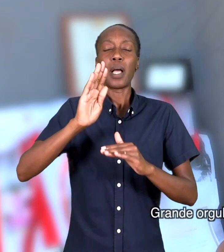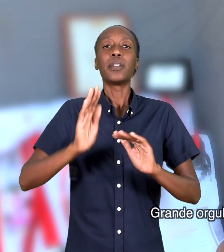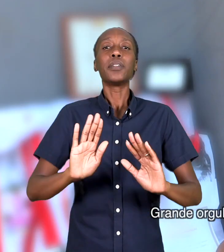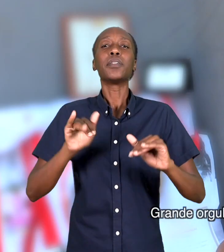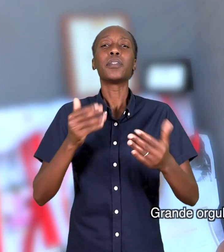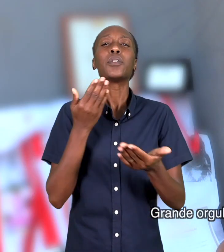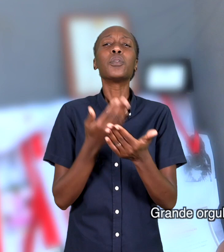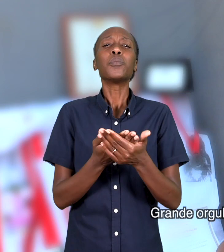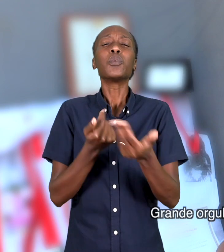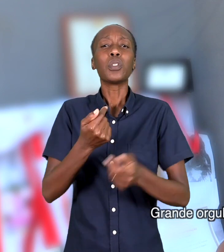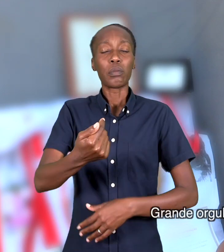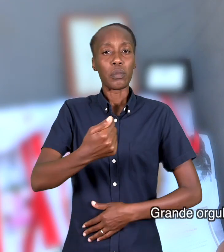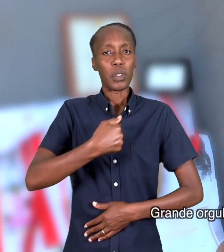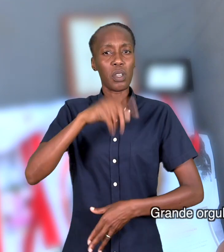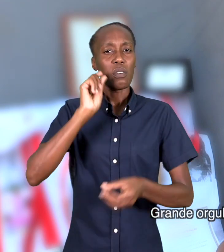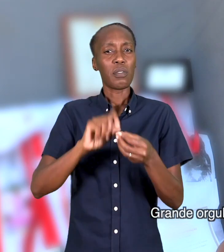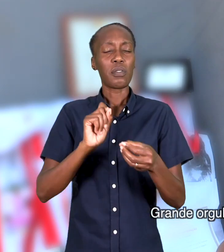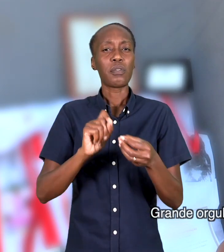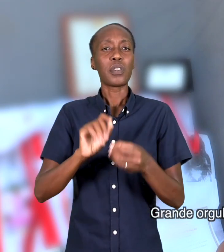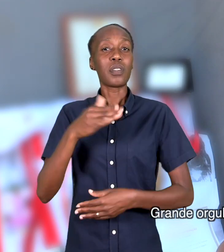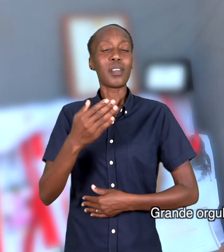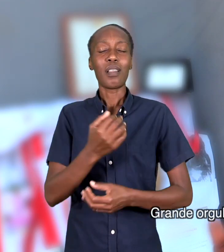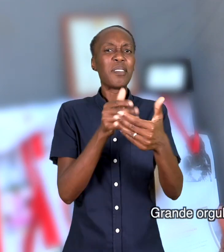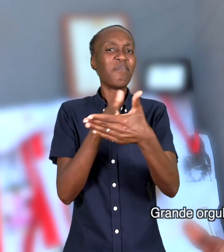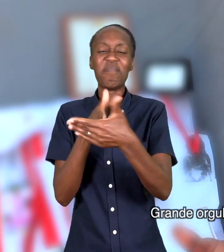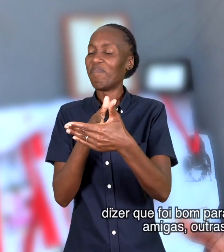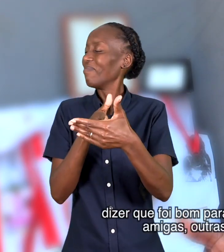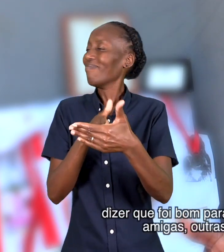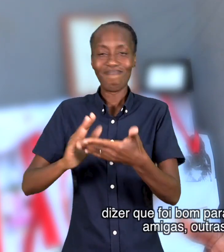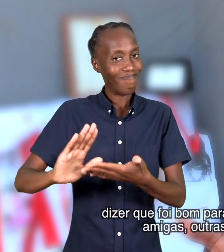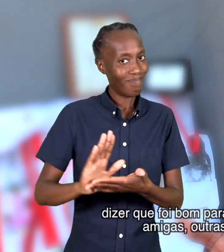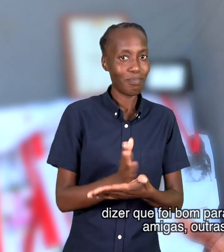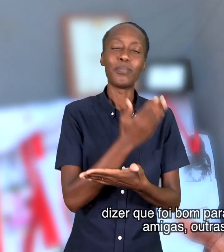Porque eu fazia aquilo por amor.